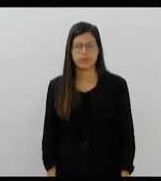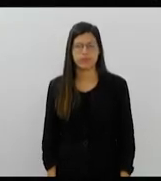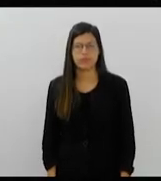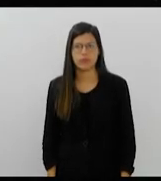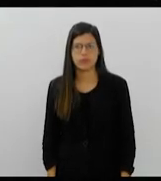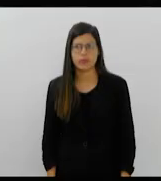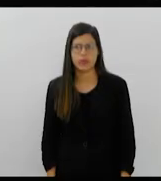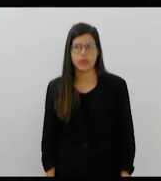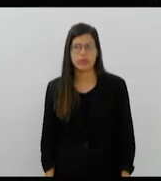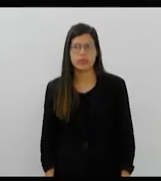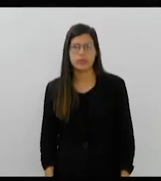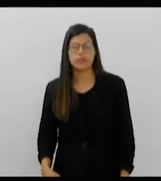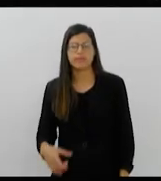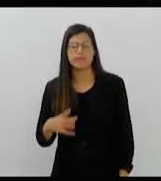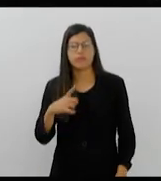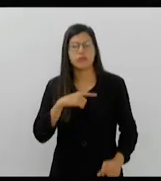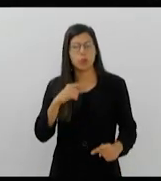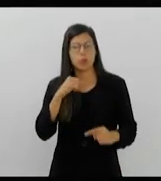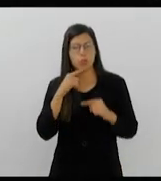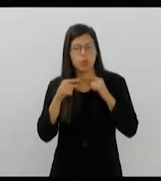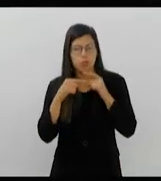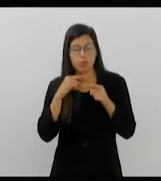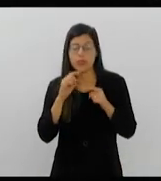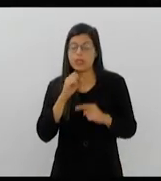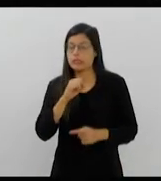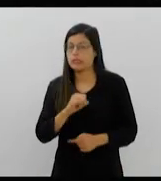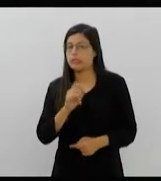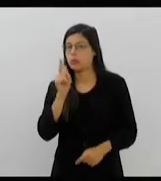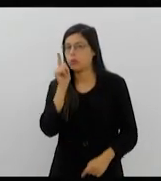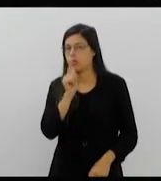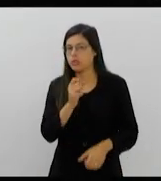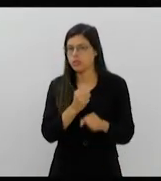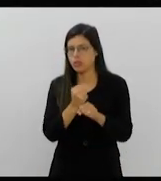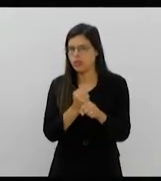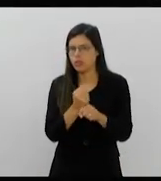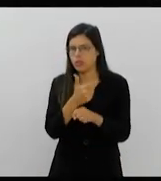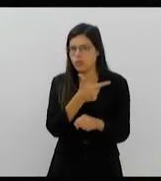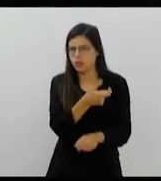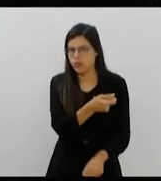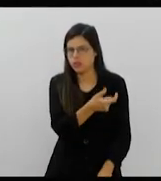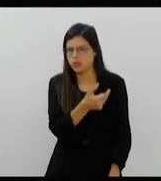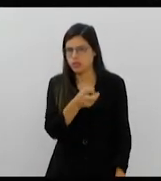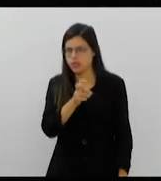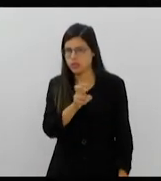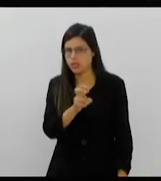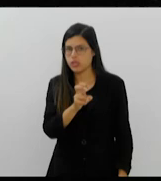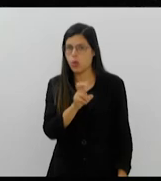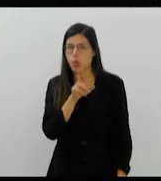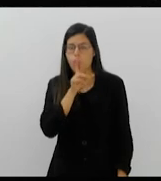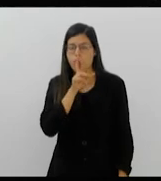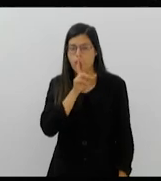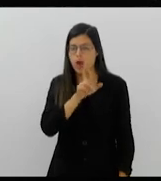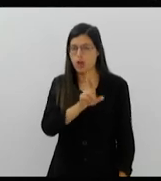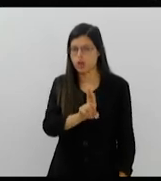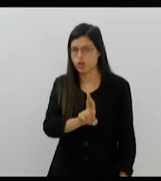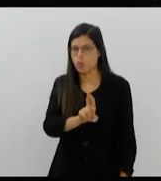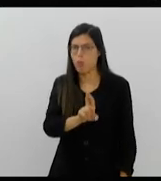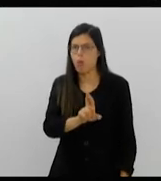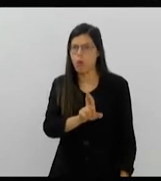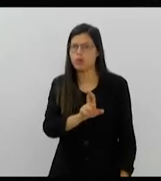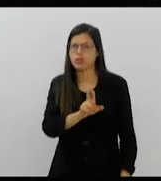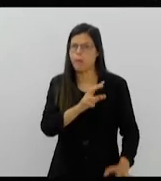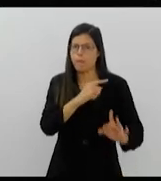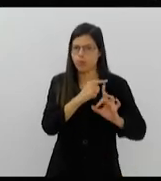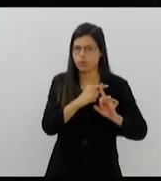a dúvida se eles vão conseguir, em 2025, um resultado primário zero, isto